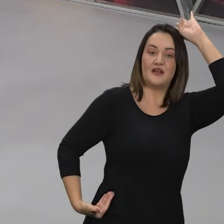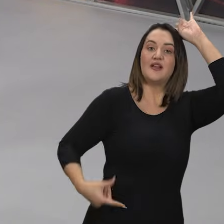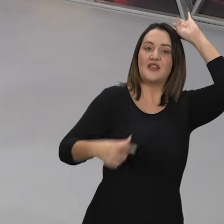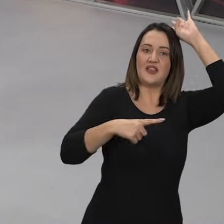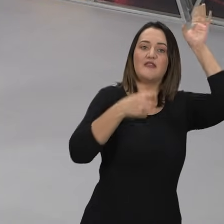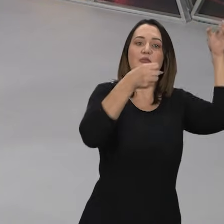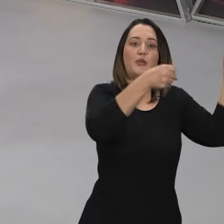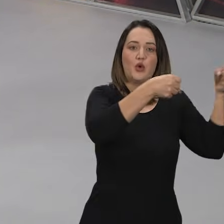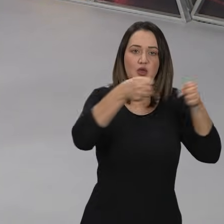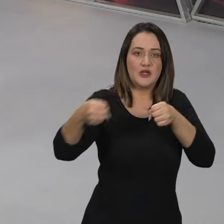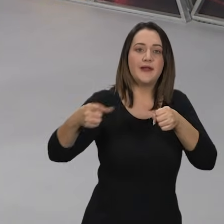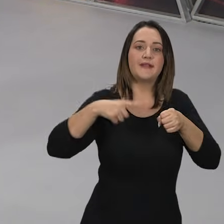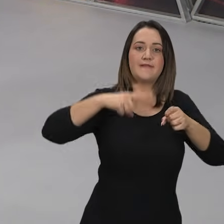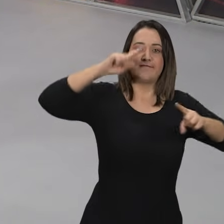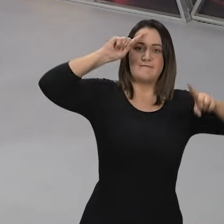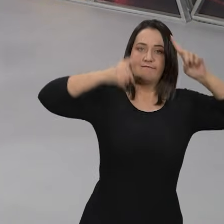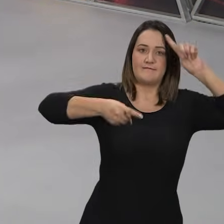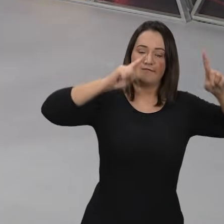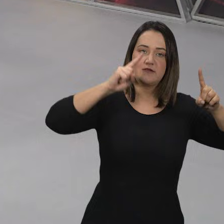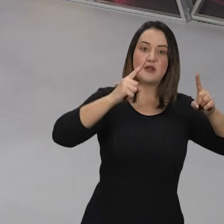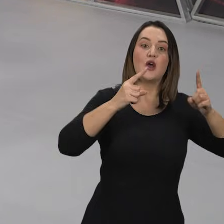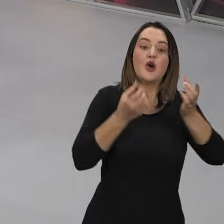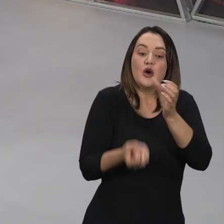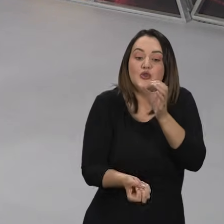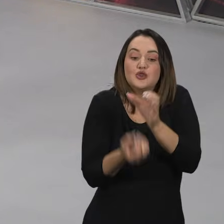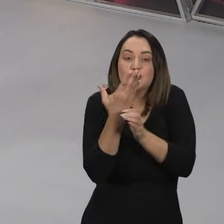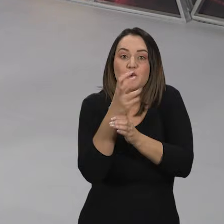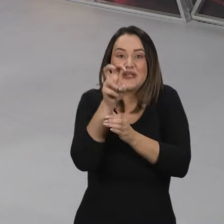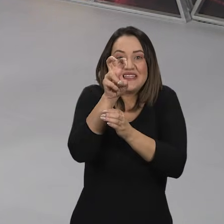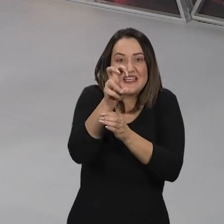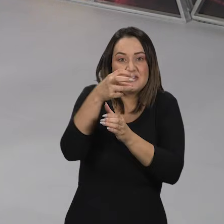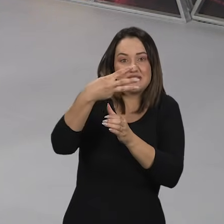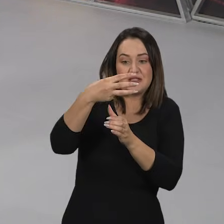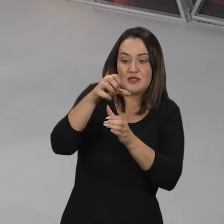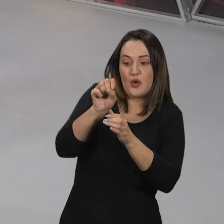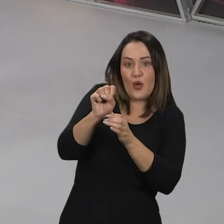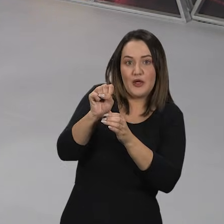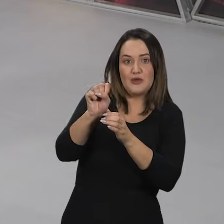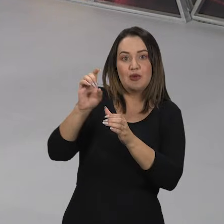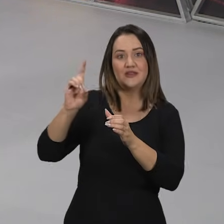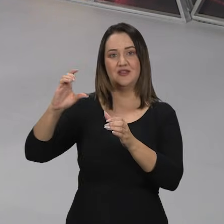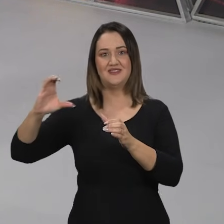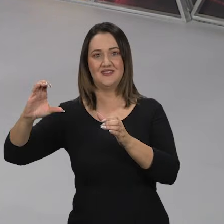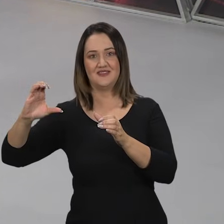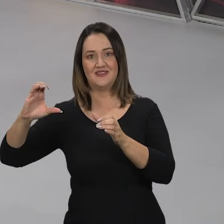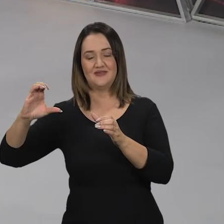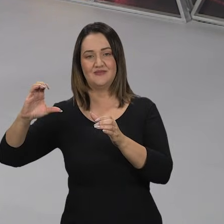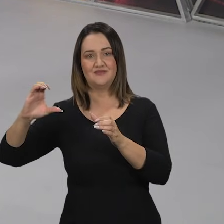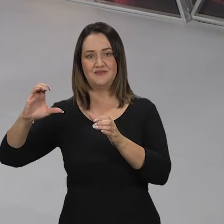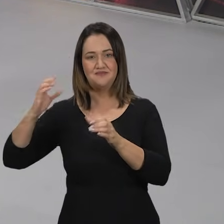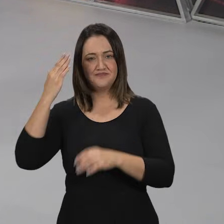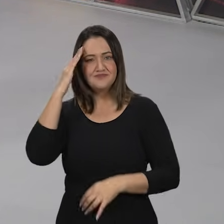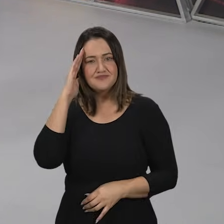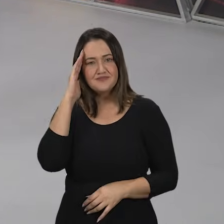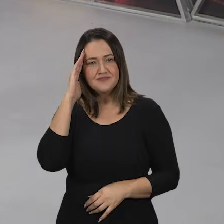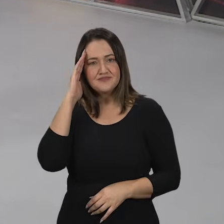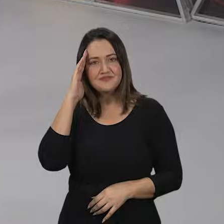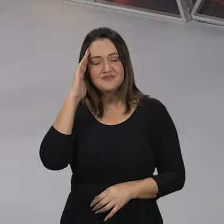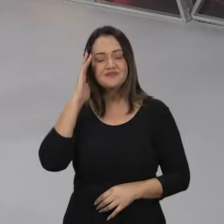teve a sua força a partir do ano 538 depois de Cristo. Entendeu?